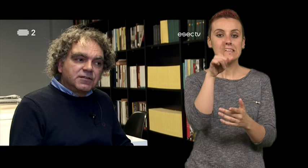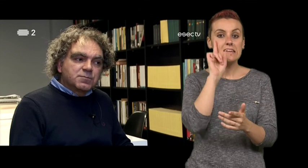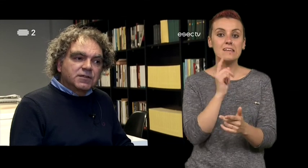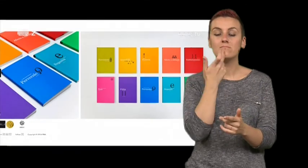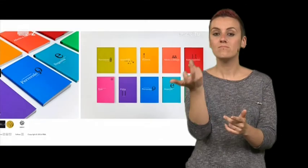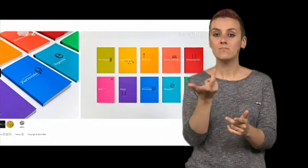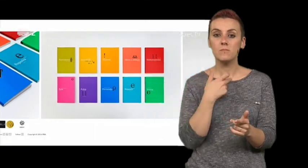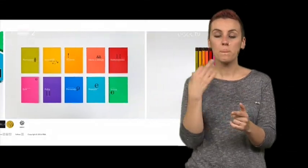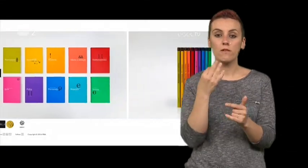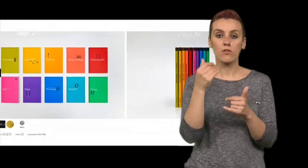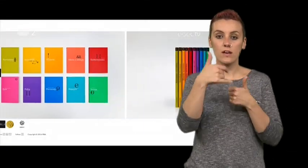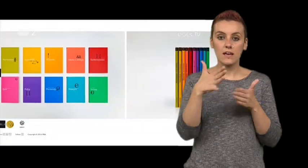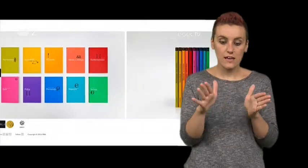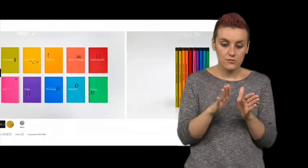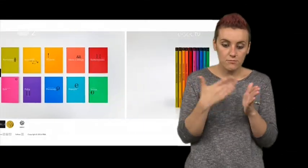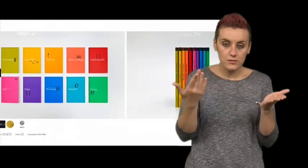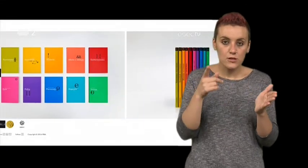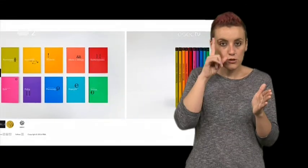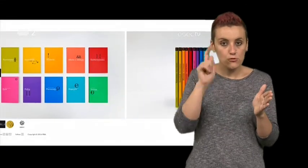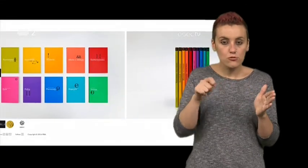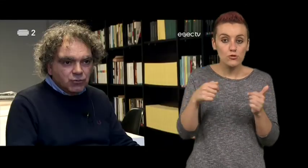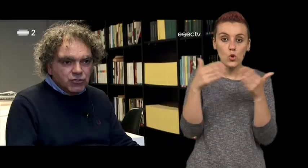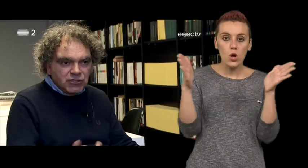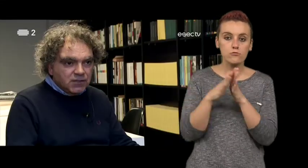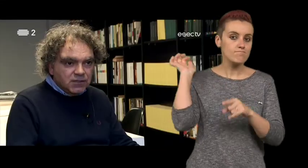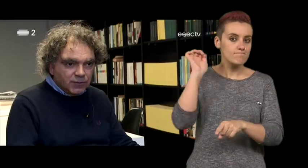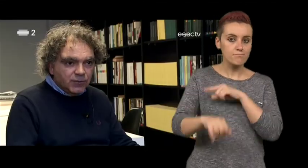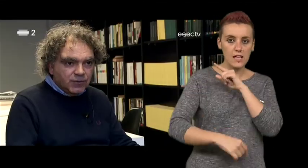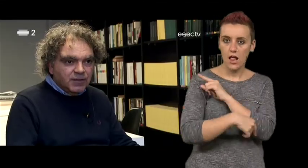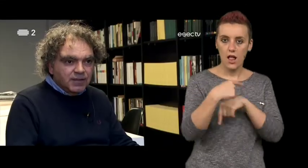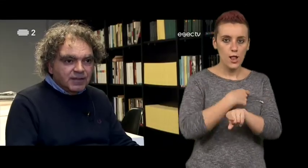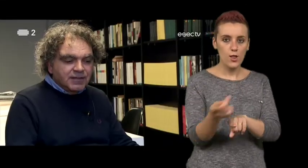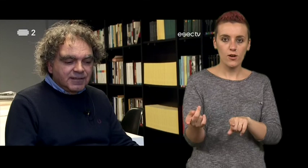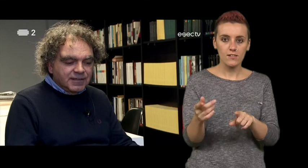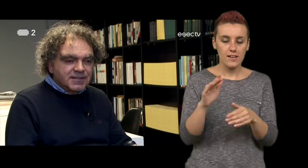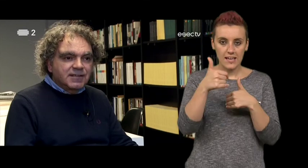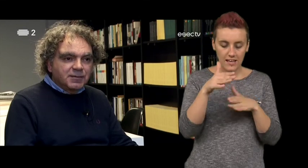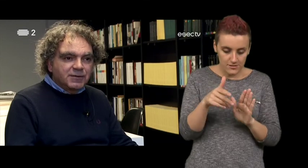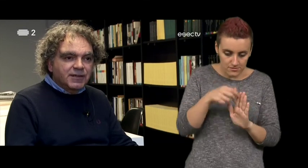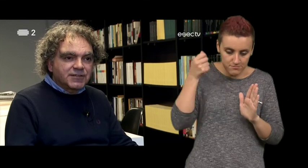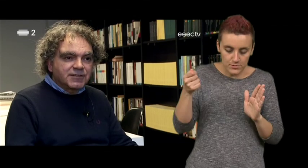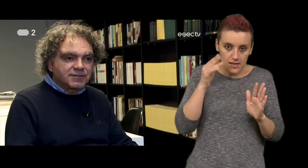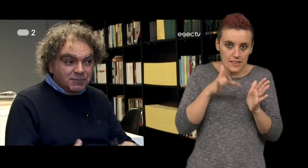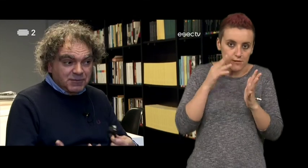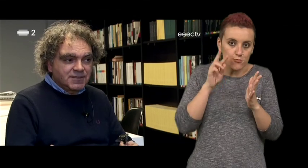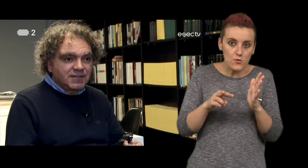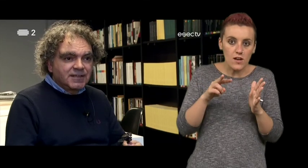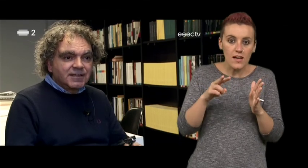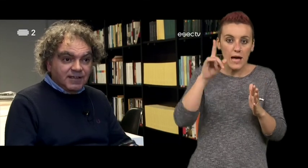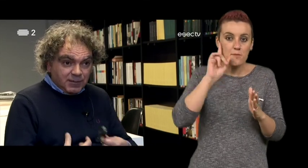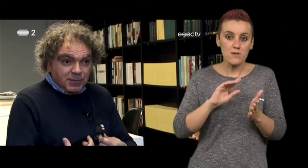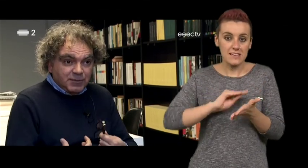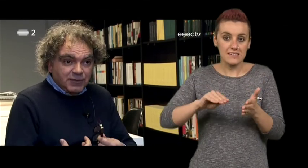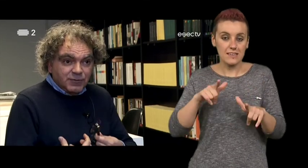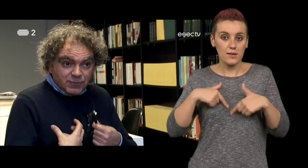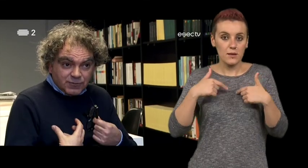e ela disse-me que eles abriram a caixa e o júri disseram todos sim, logo, assim que abriram a caixa. Que foi uma coisa